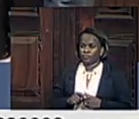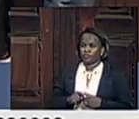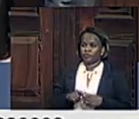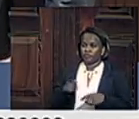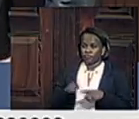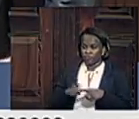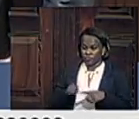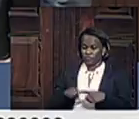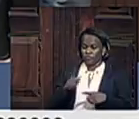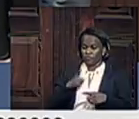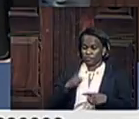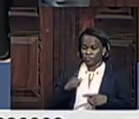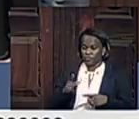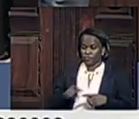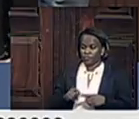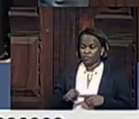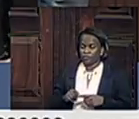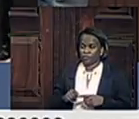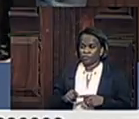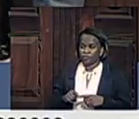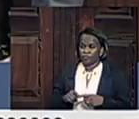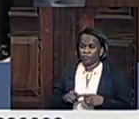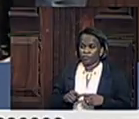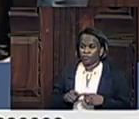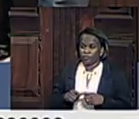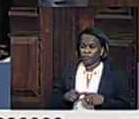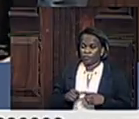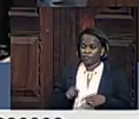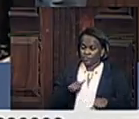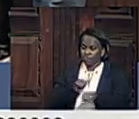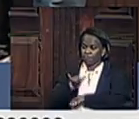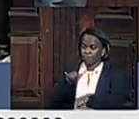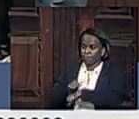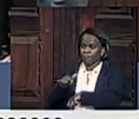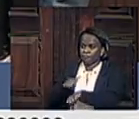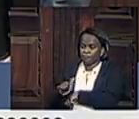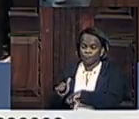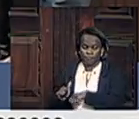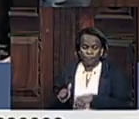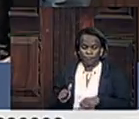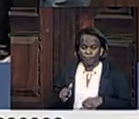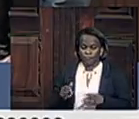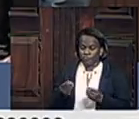Pelo que existe de